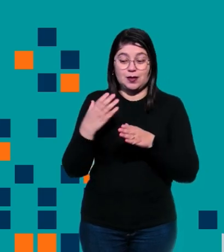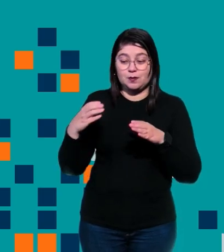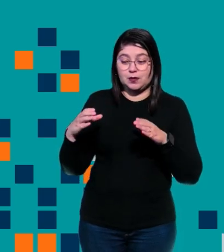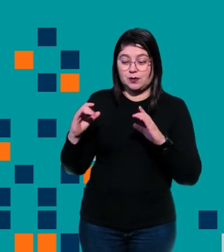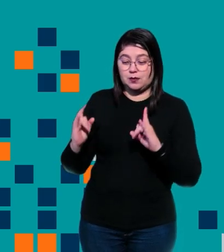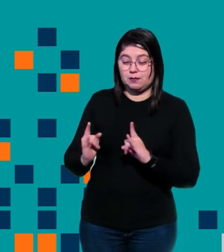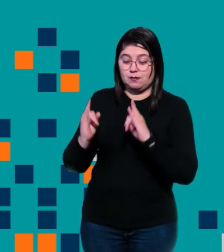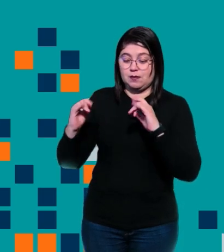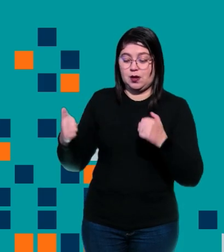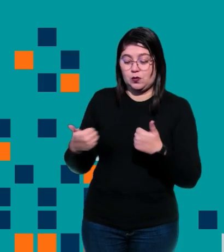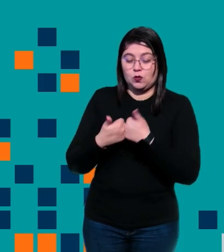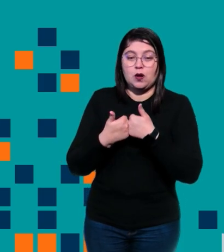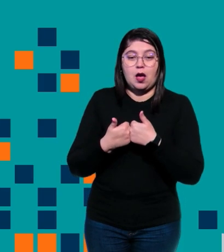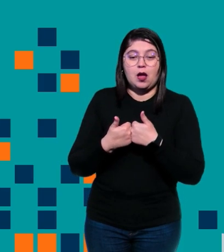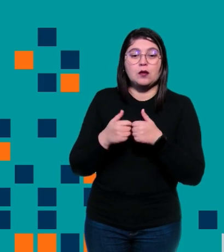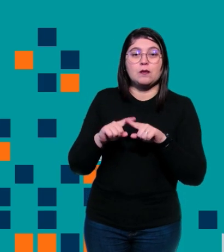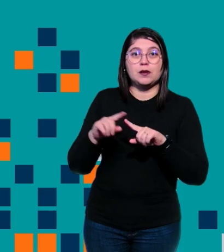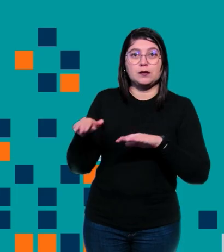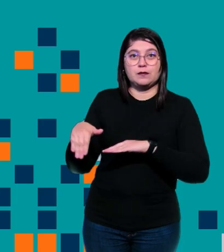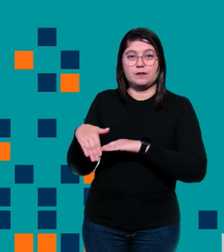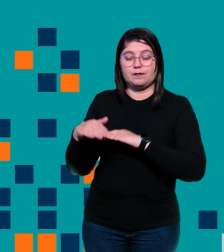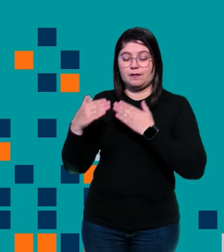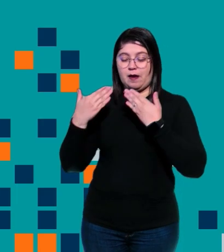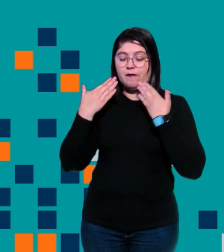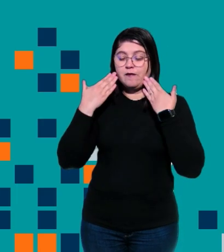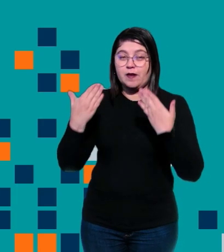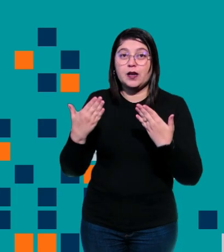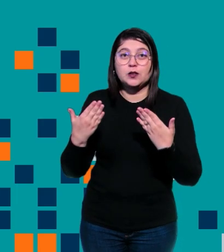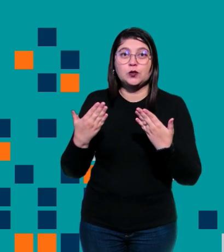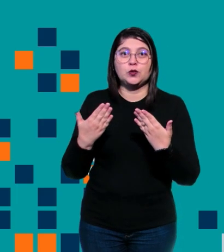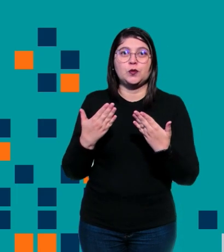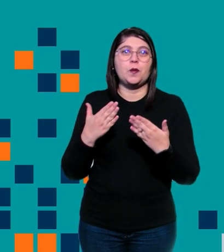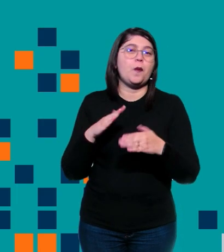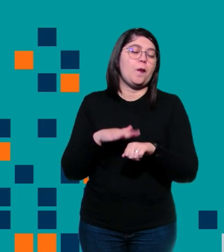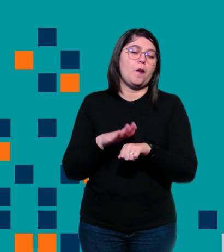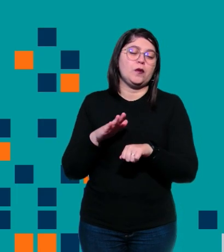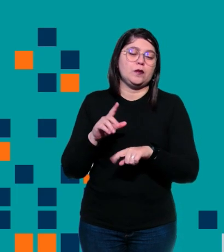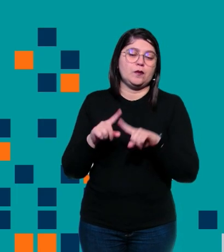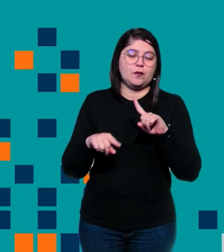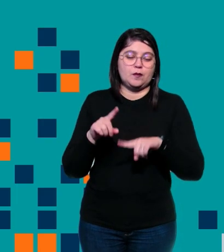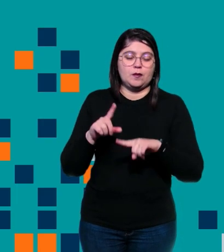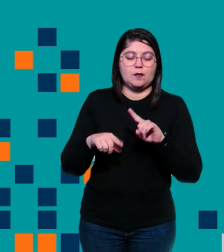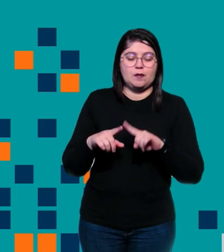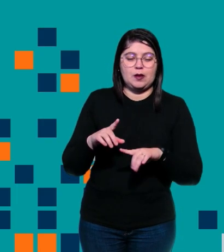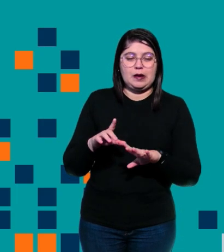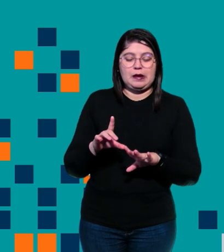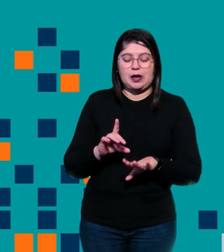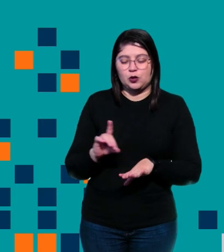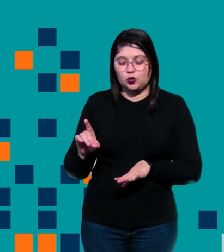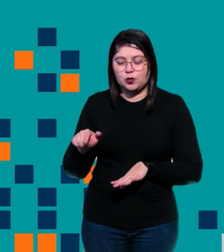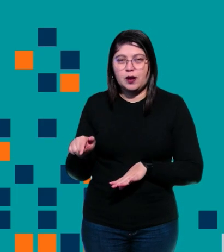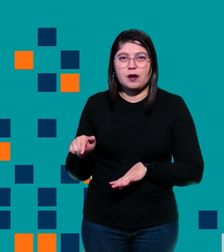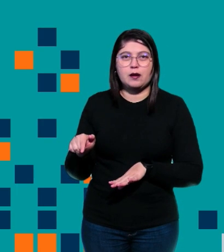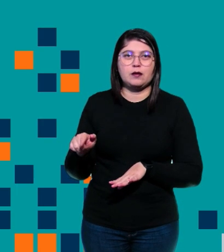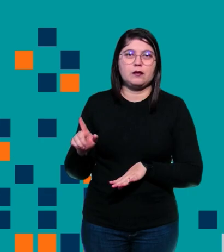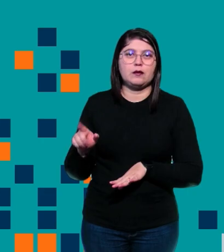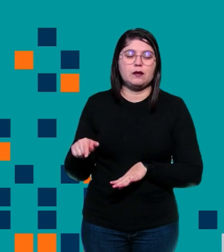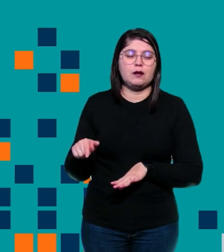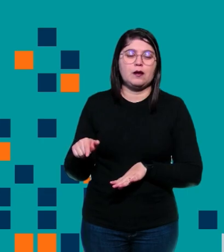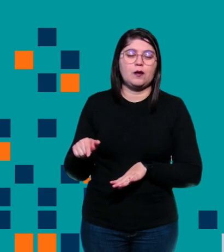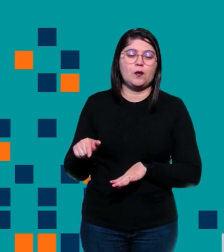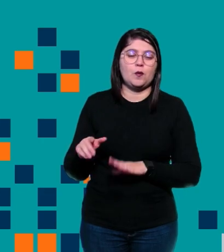a fachada desse anexo virou um elemento que a gente está fazendo. À direita é